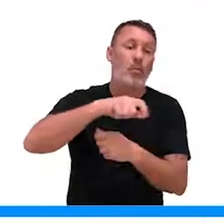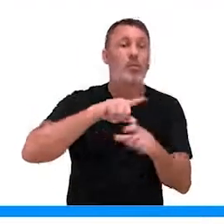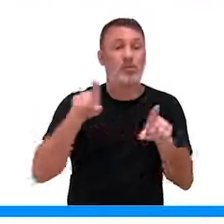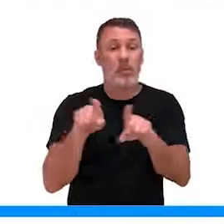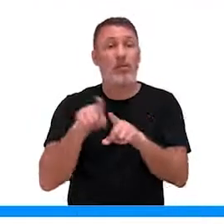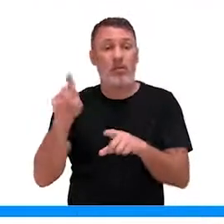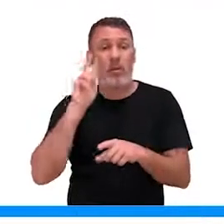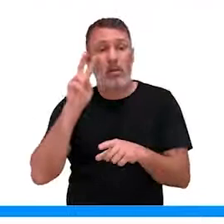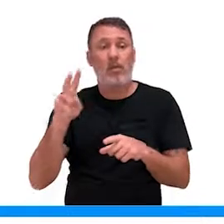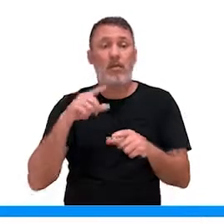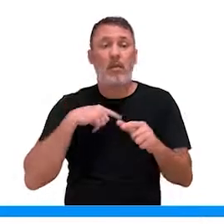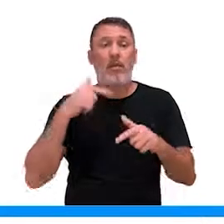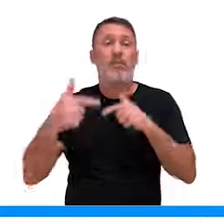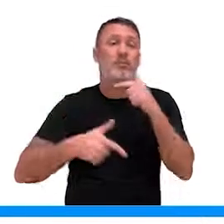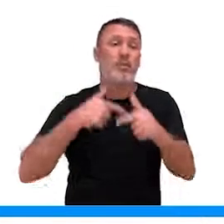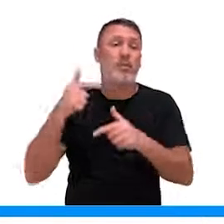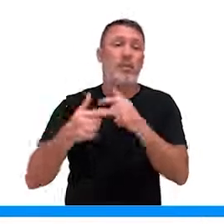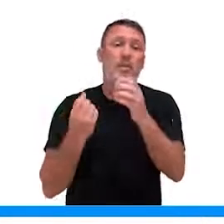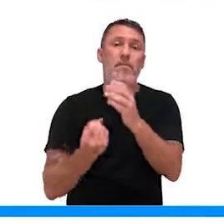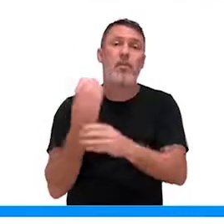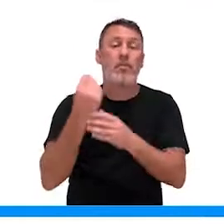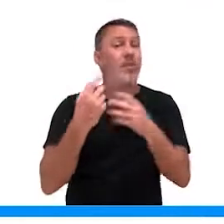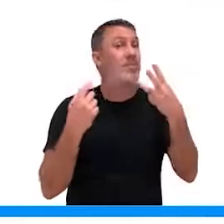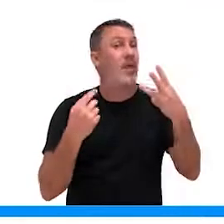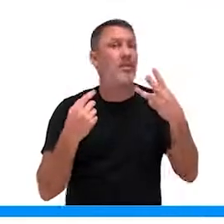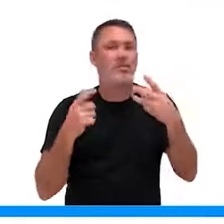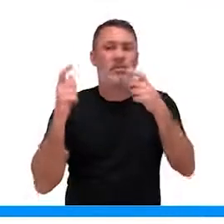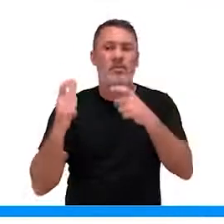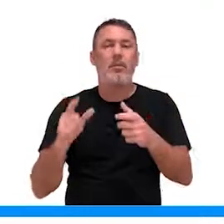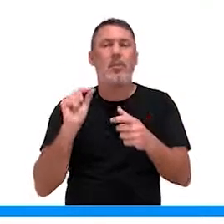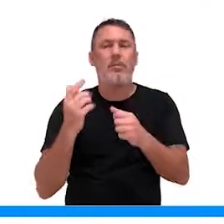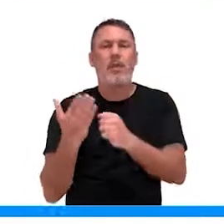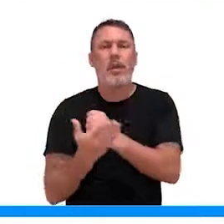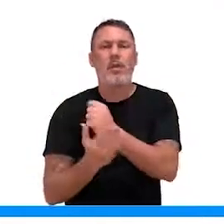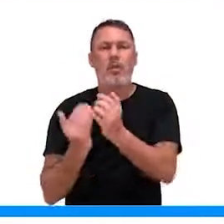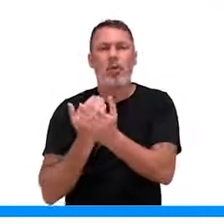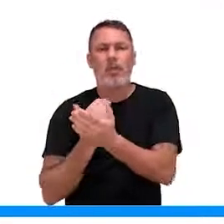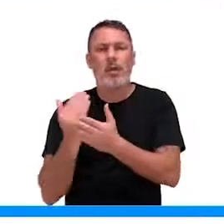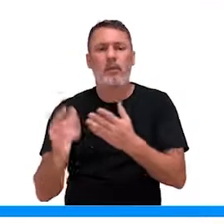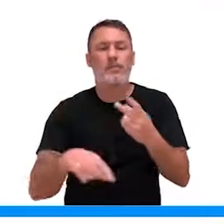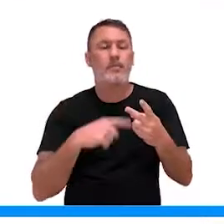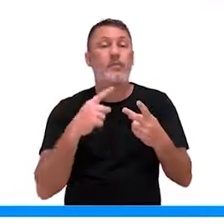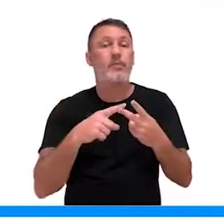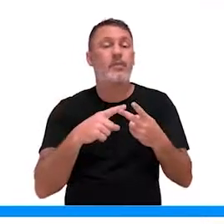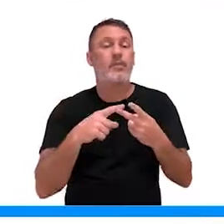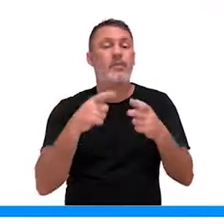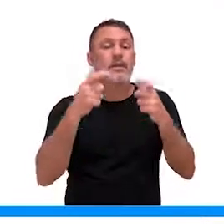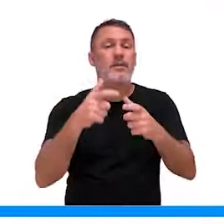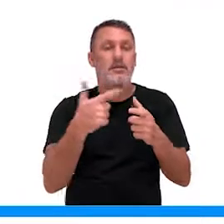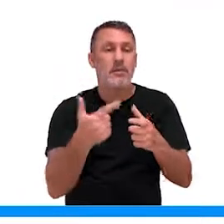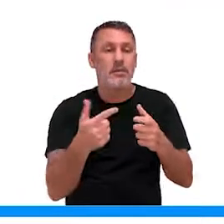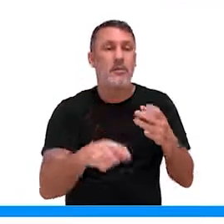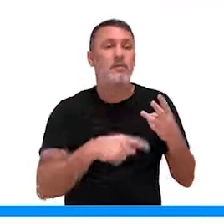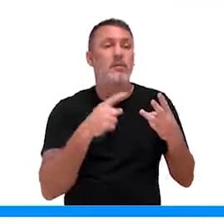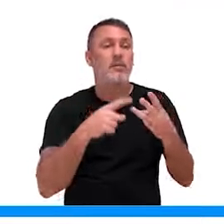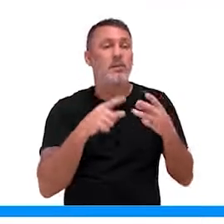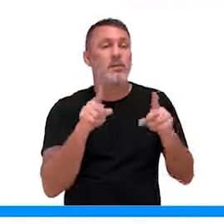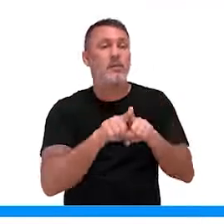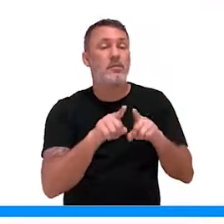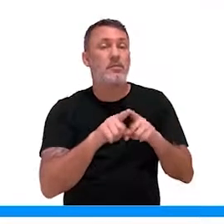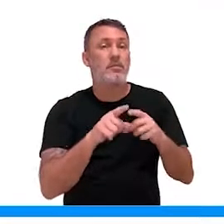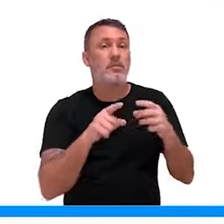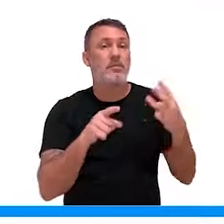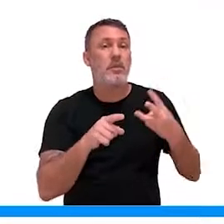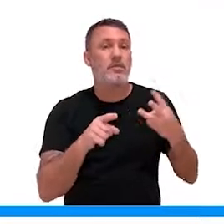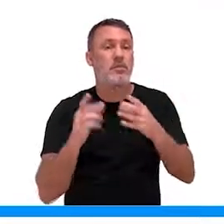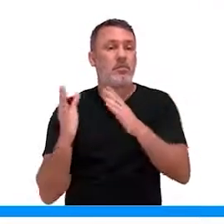Perceba aqui, atividades produtivas dos 3 setores, o setor primário, o setor secundário e o setor também terciário. É